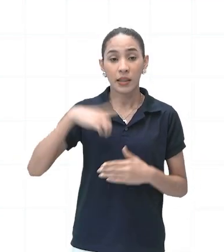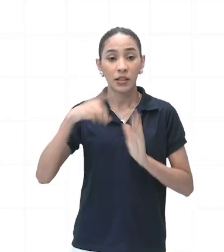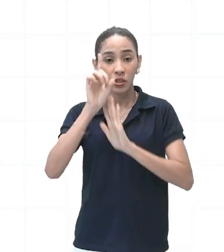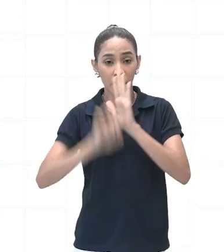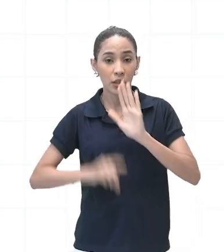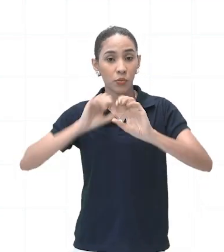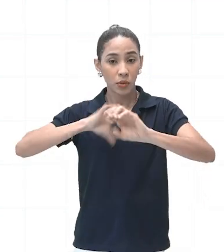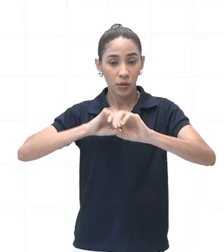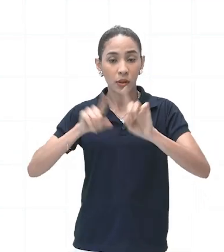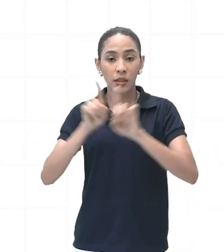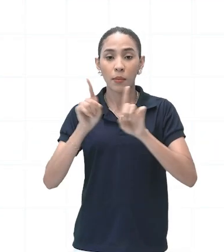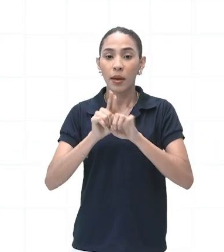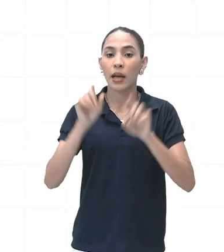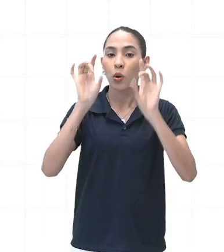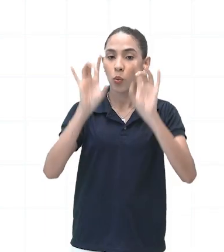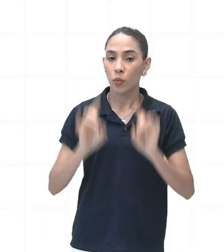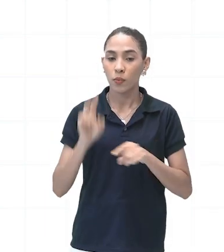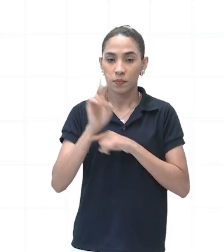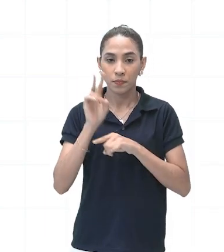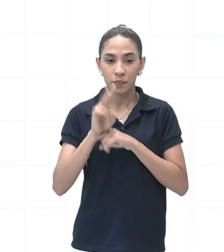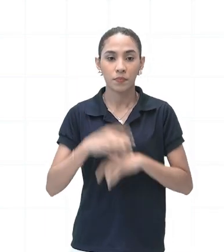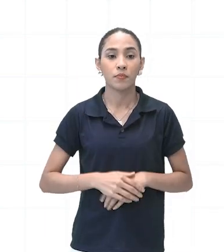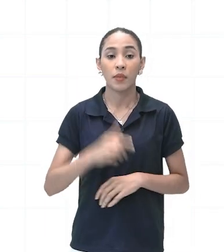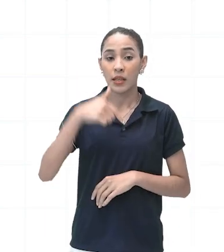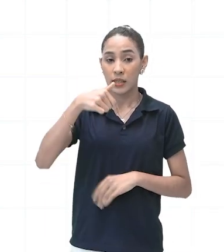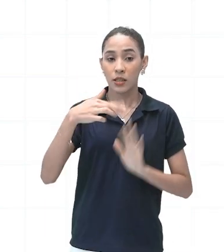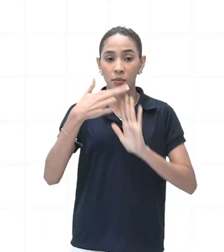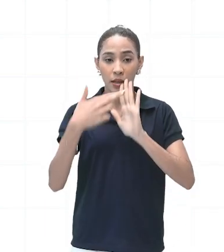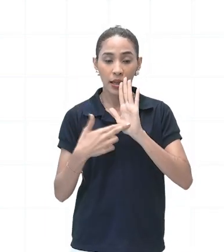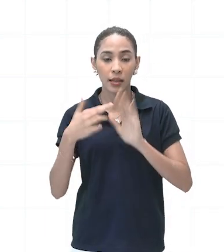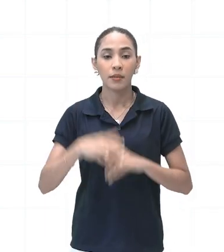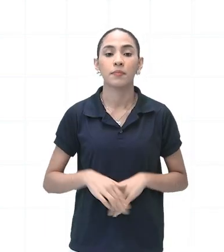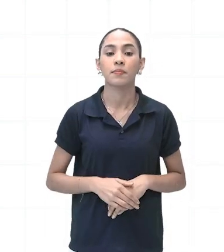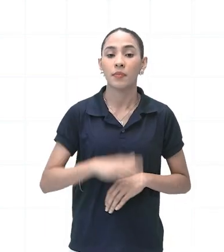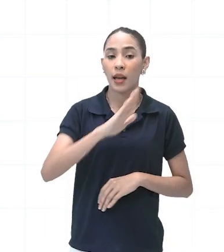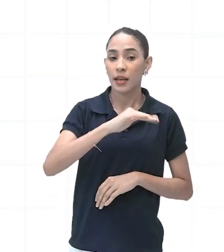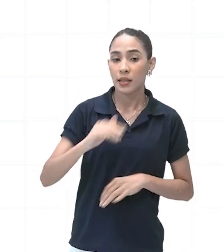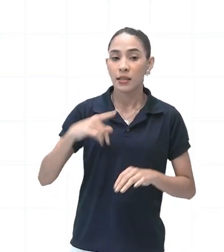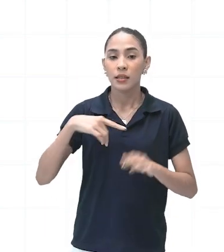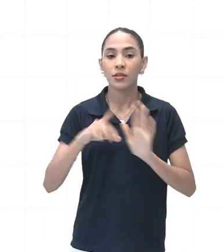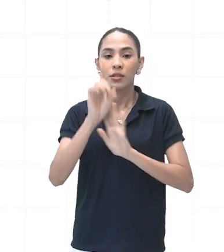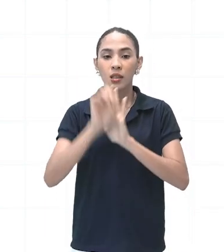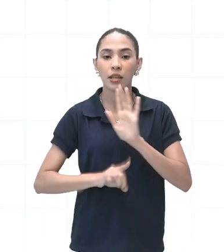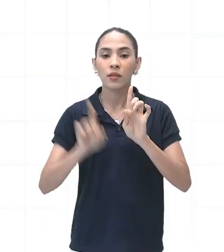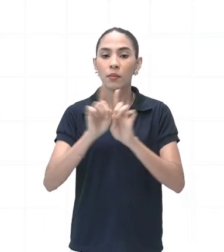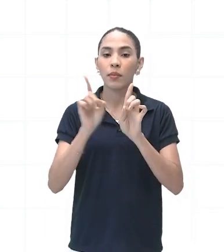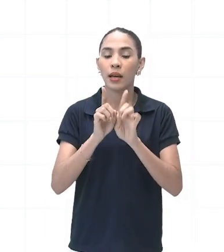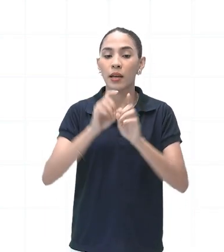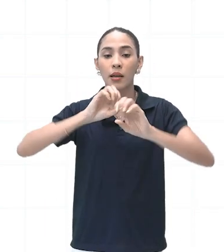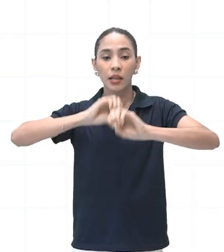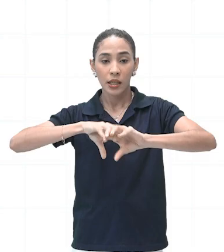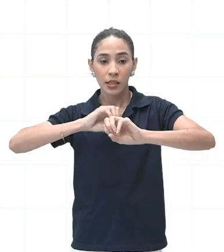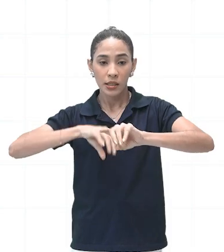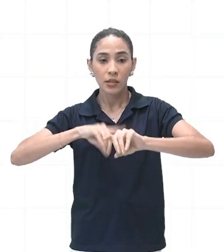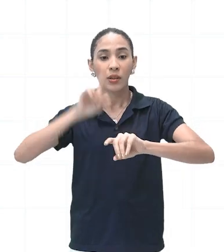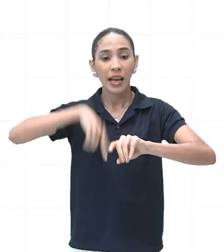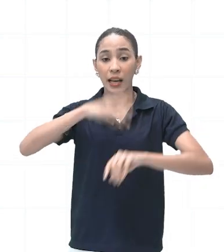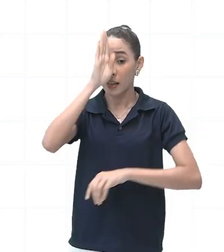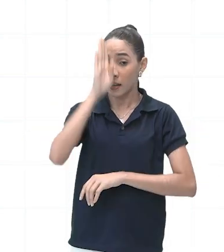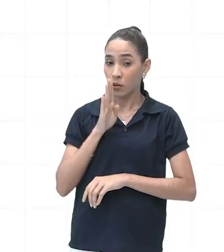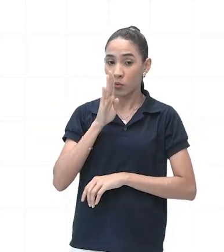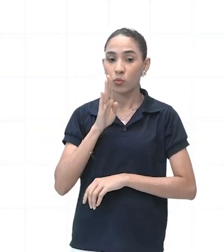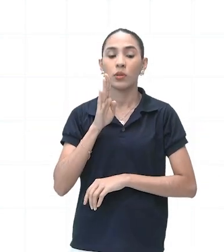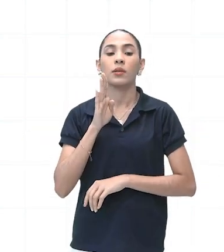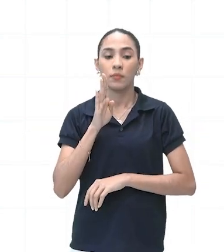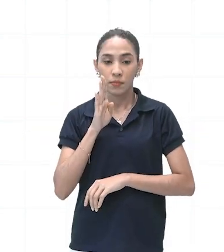educação e cuidados especiais. Sétimo princípio. A criança terá direito a receber educação, que será gratuita